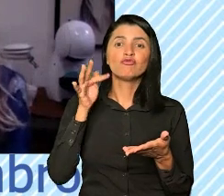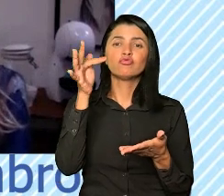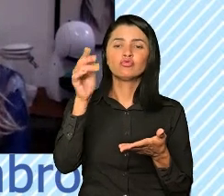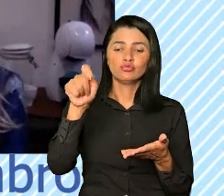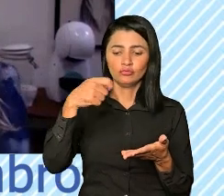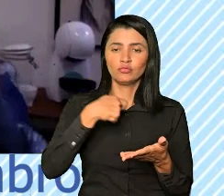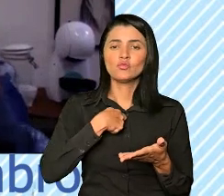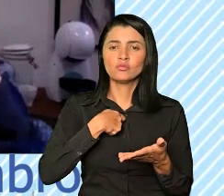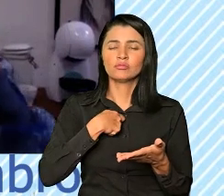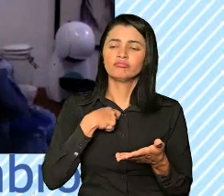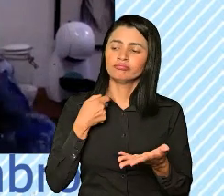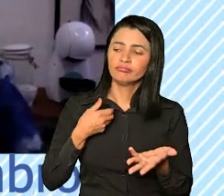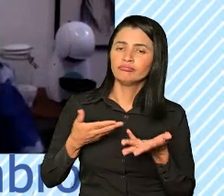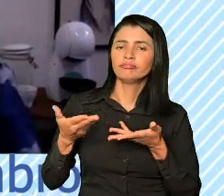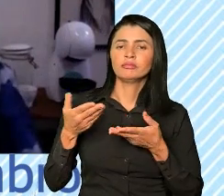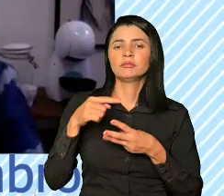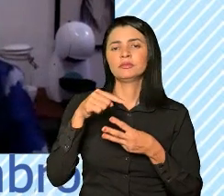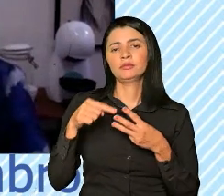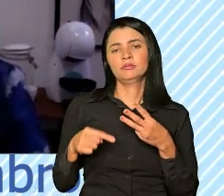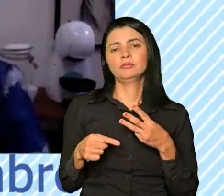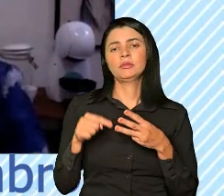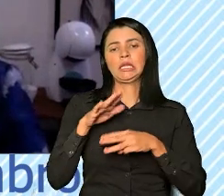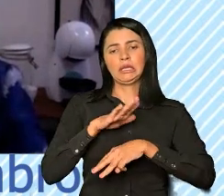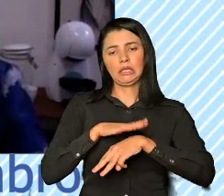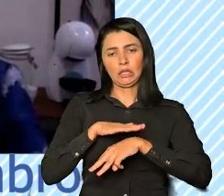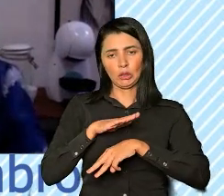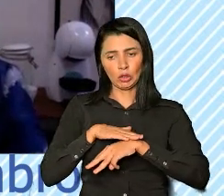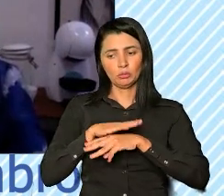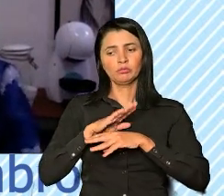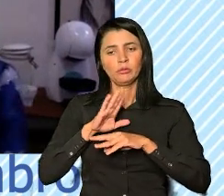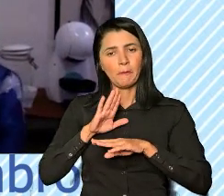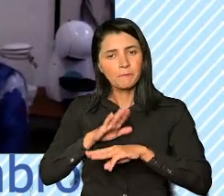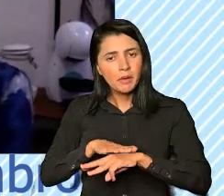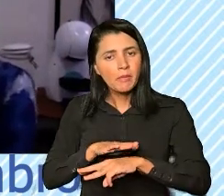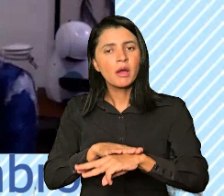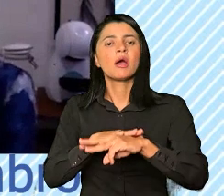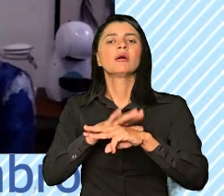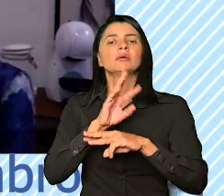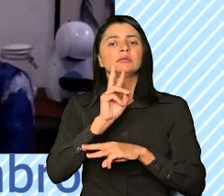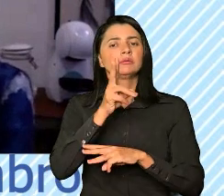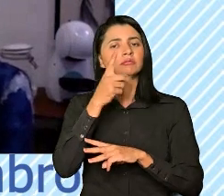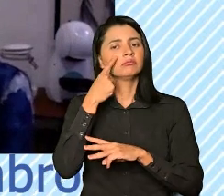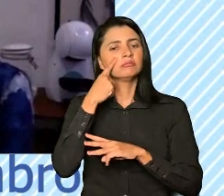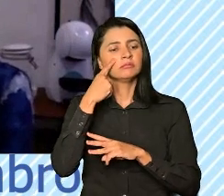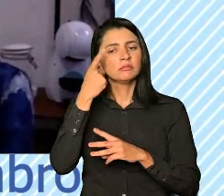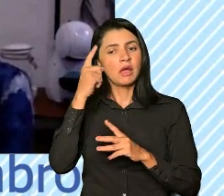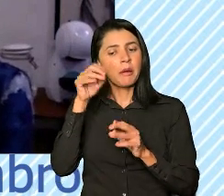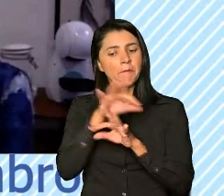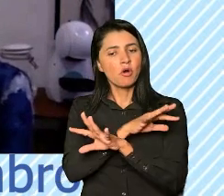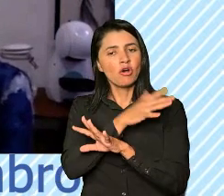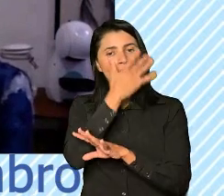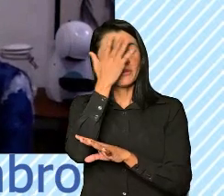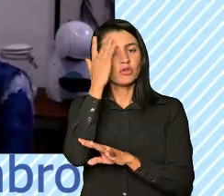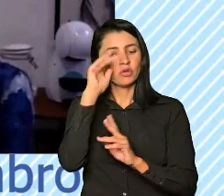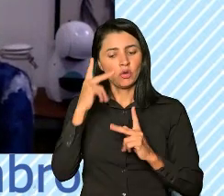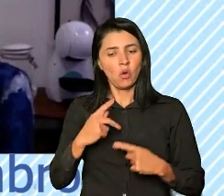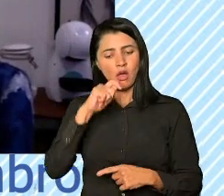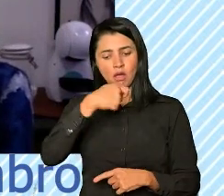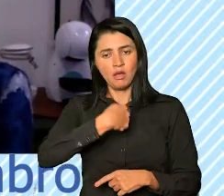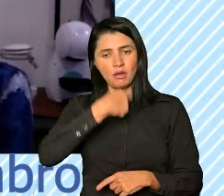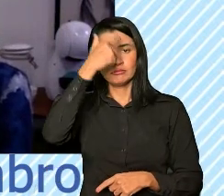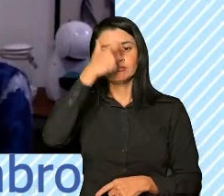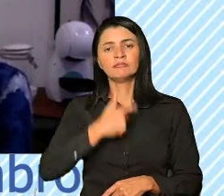sempre dialogando com esses três tempos, e aí numa perspectiva de uma edificação do ser, do quem somos,